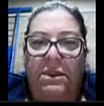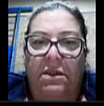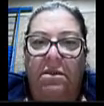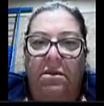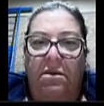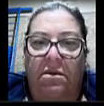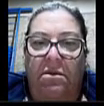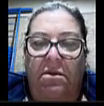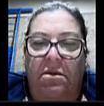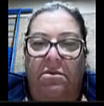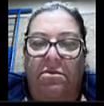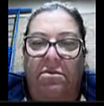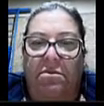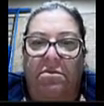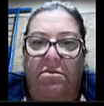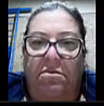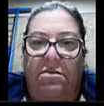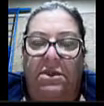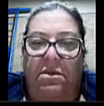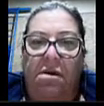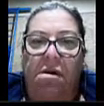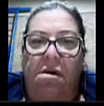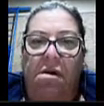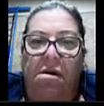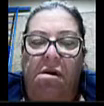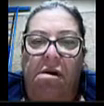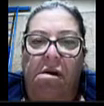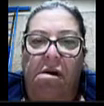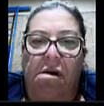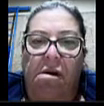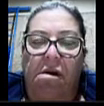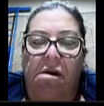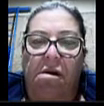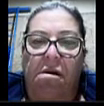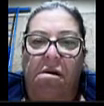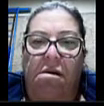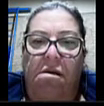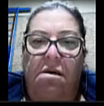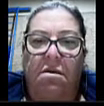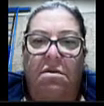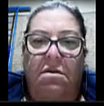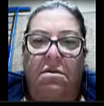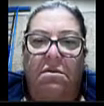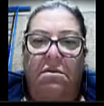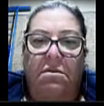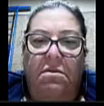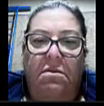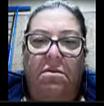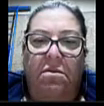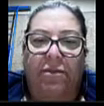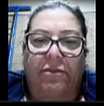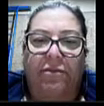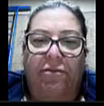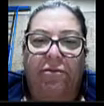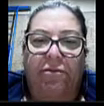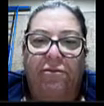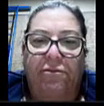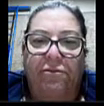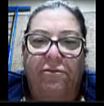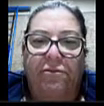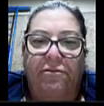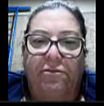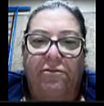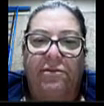desortografia, que entra dentro dos transtornos da expressão escrita, que seria prejuízo na ortografia, então a criança tem